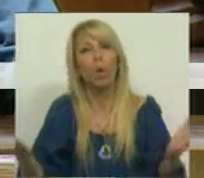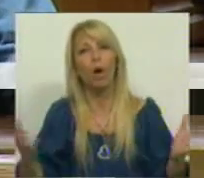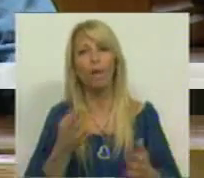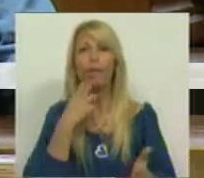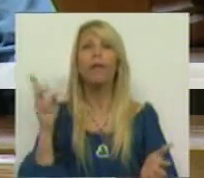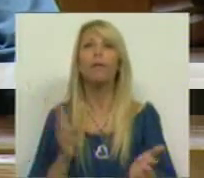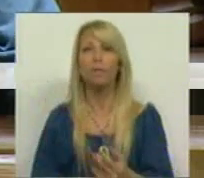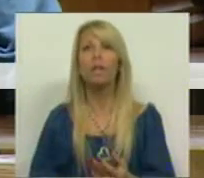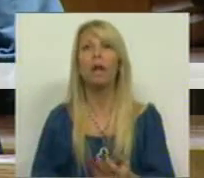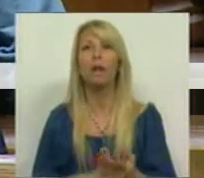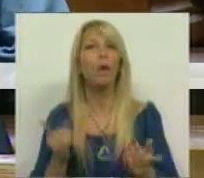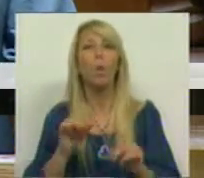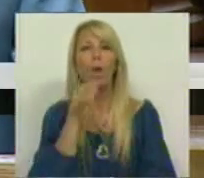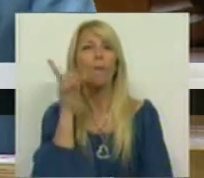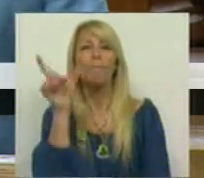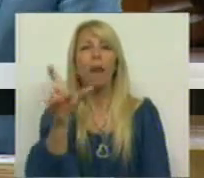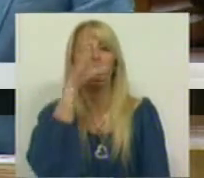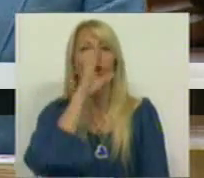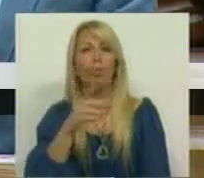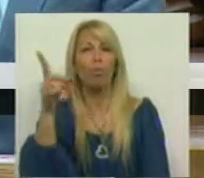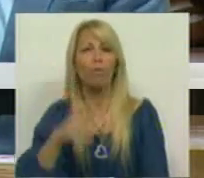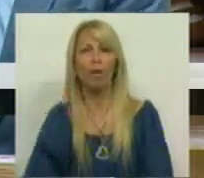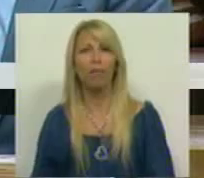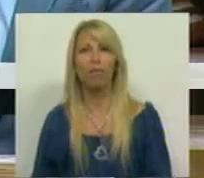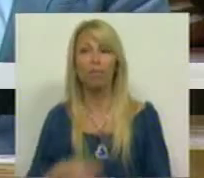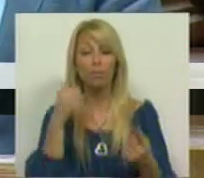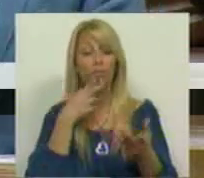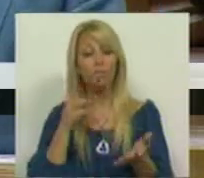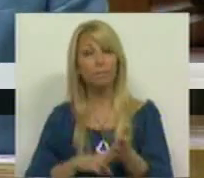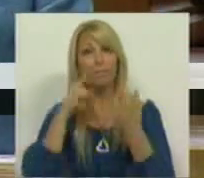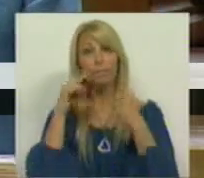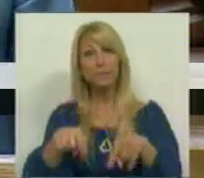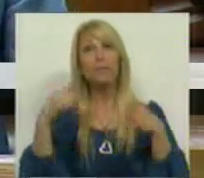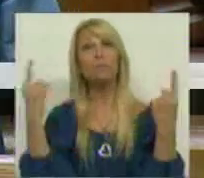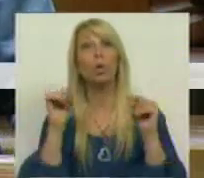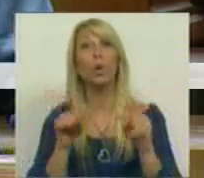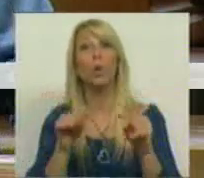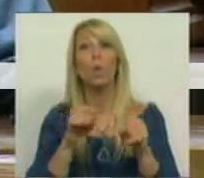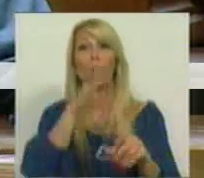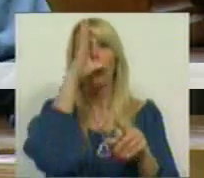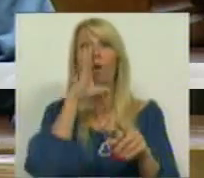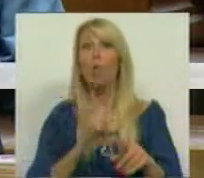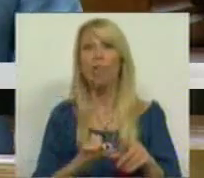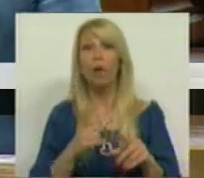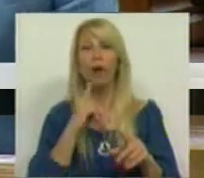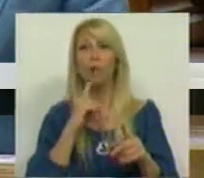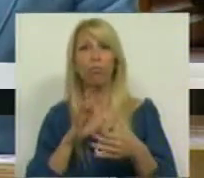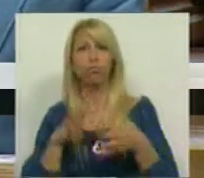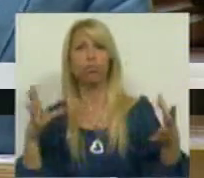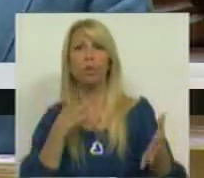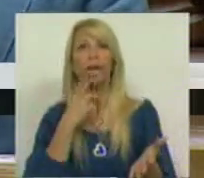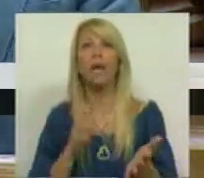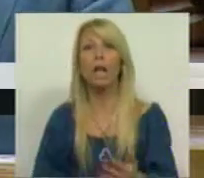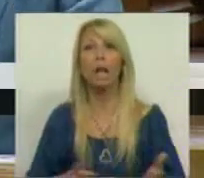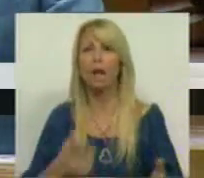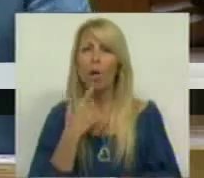não passa pela palavra deste Governo. E a verdade demonstra que este Governo não vive bem com a realidade. Não percebe